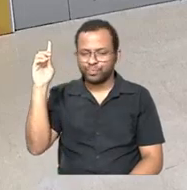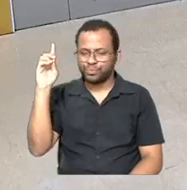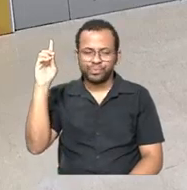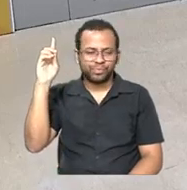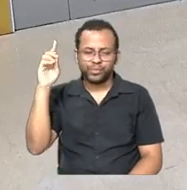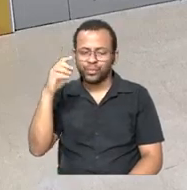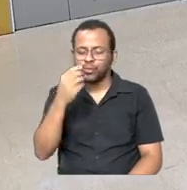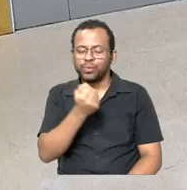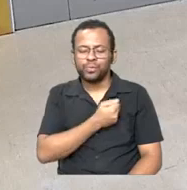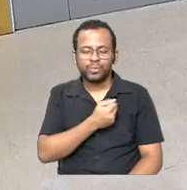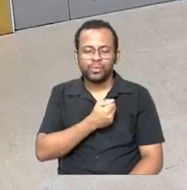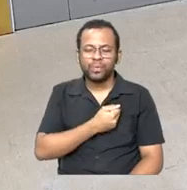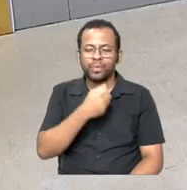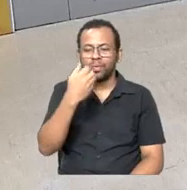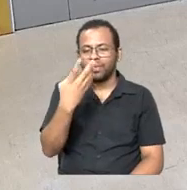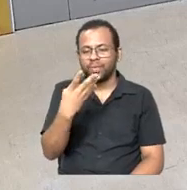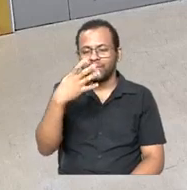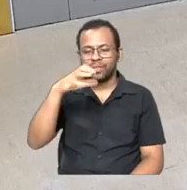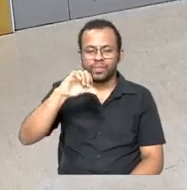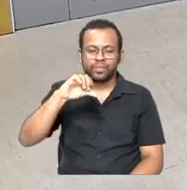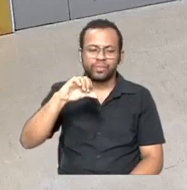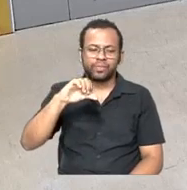49 49